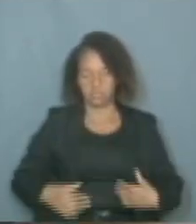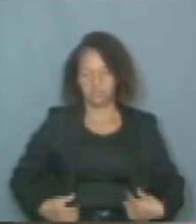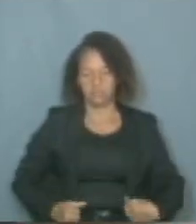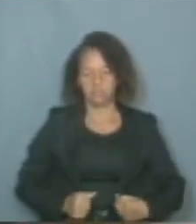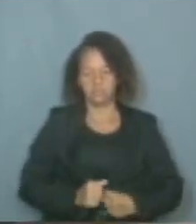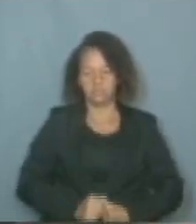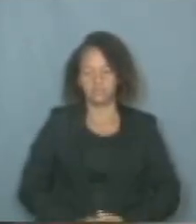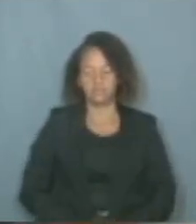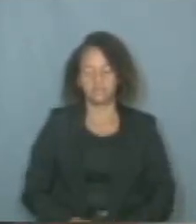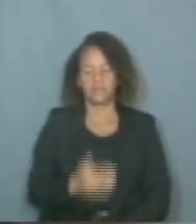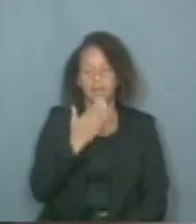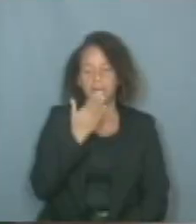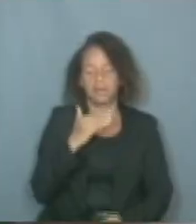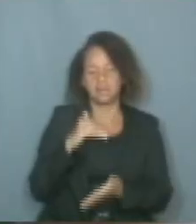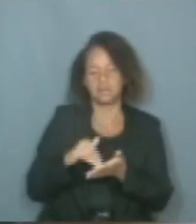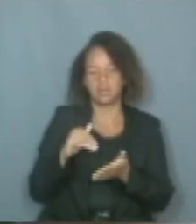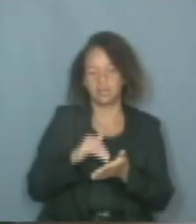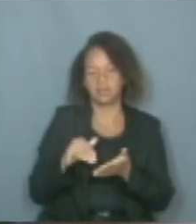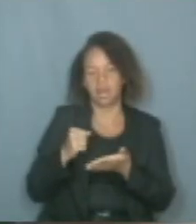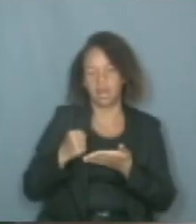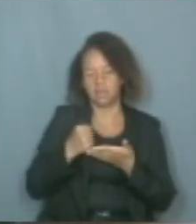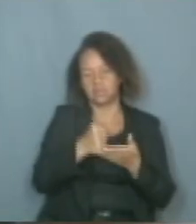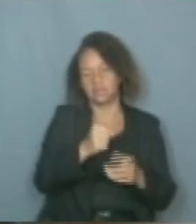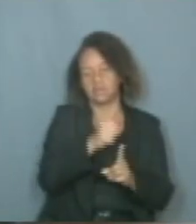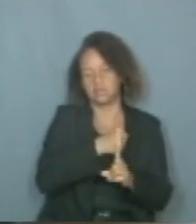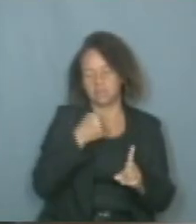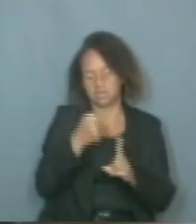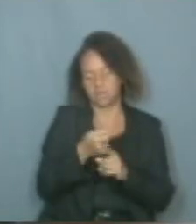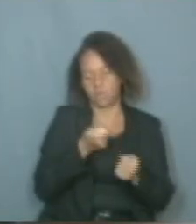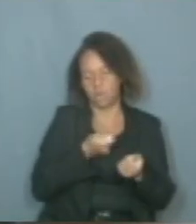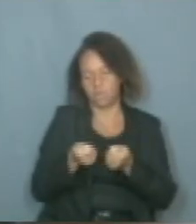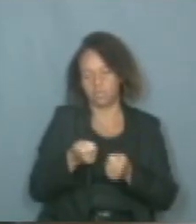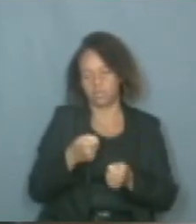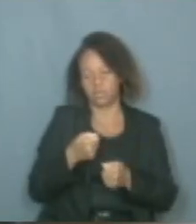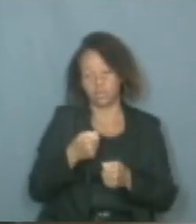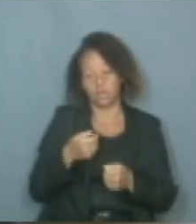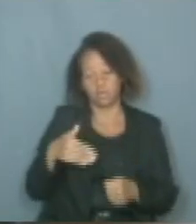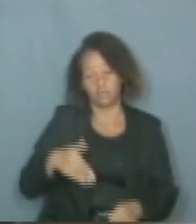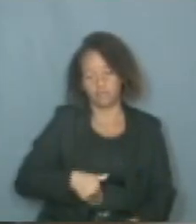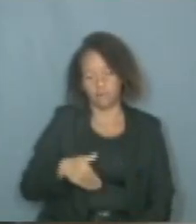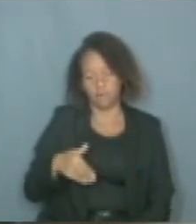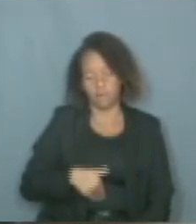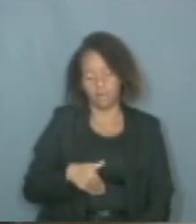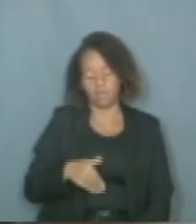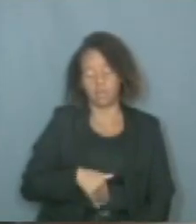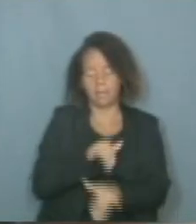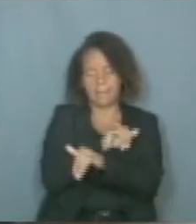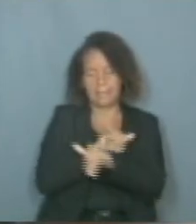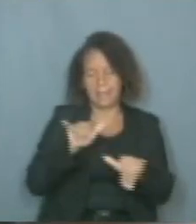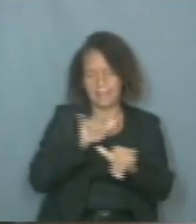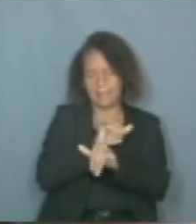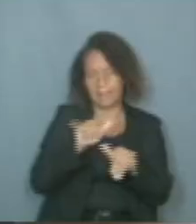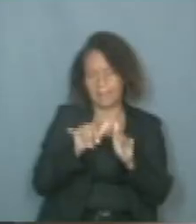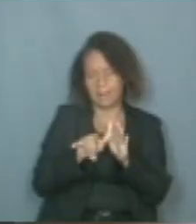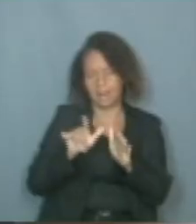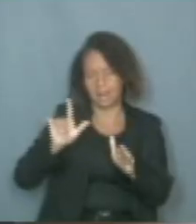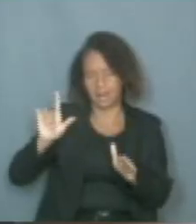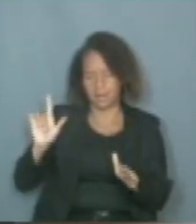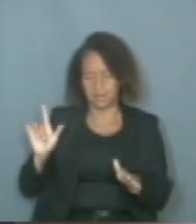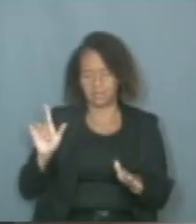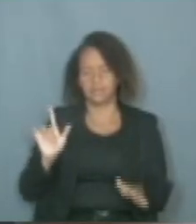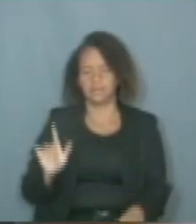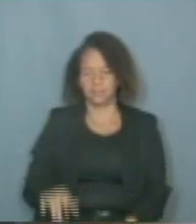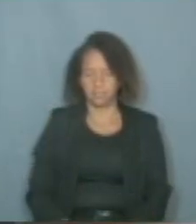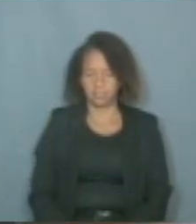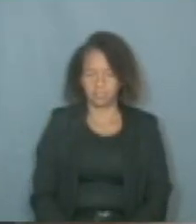é um pedido à Secretaria de Assistência Social e Combate à Fome para divulgação prévia